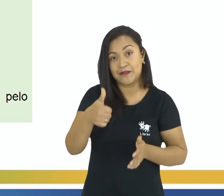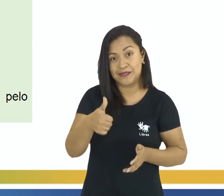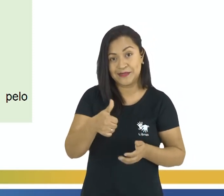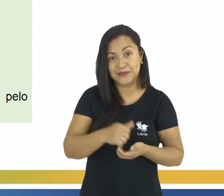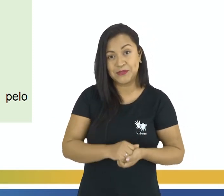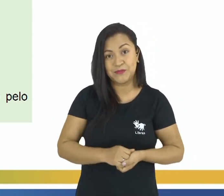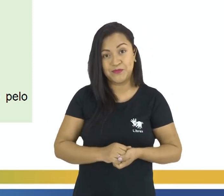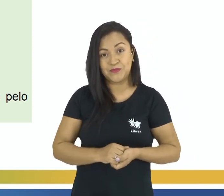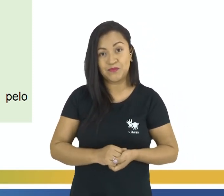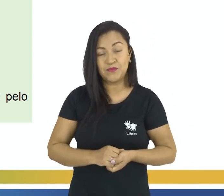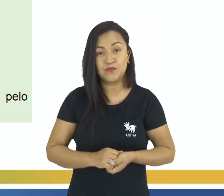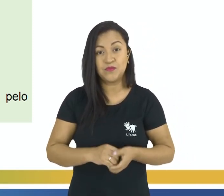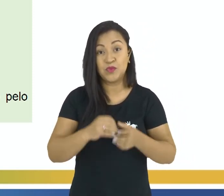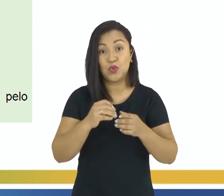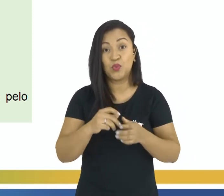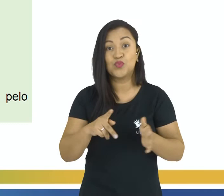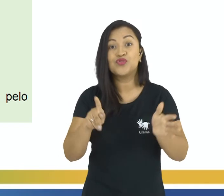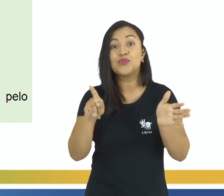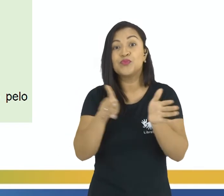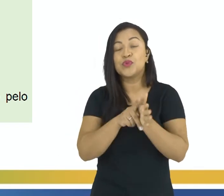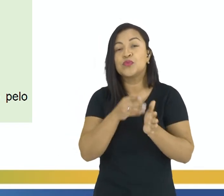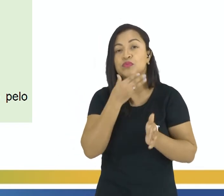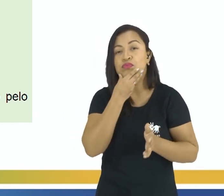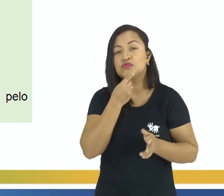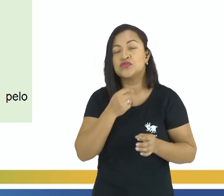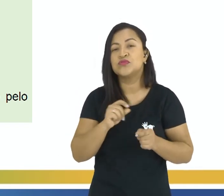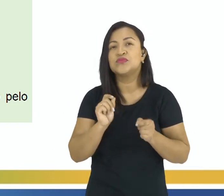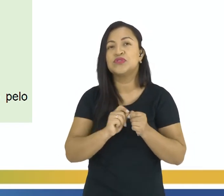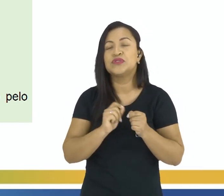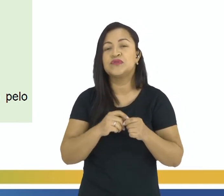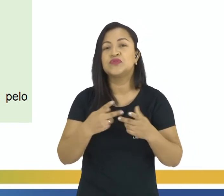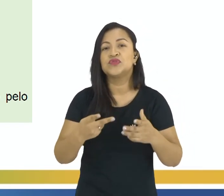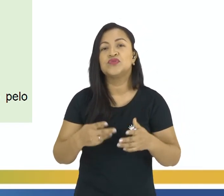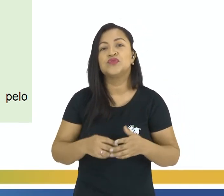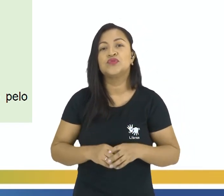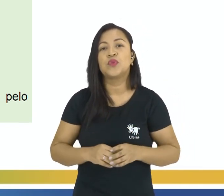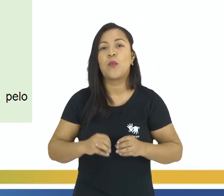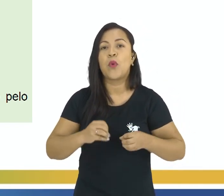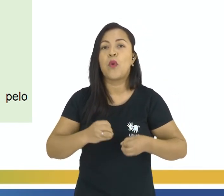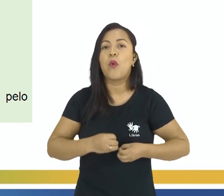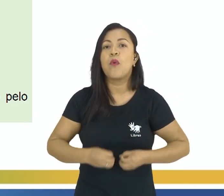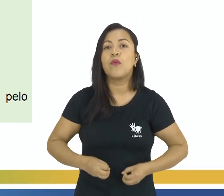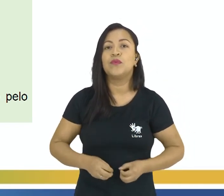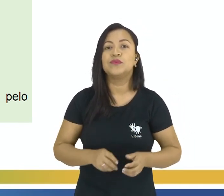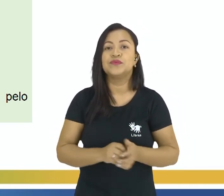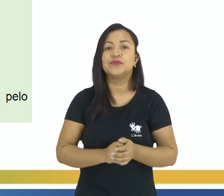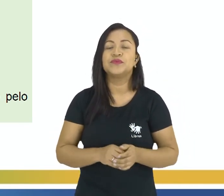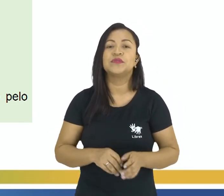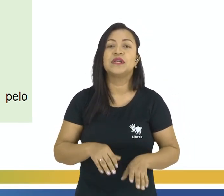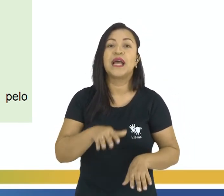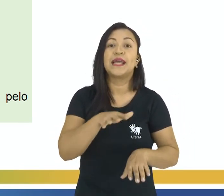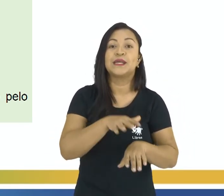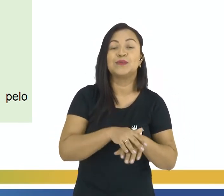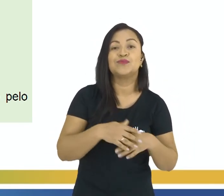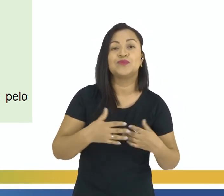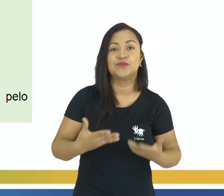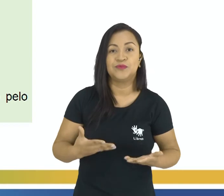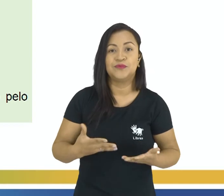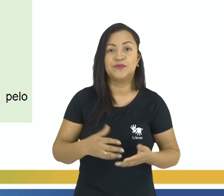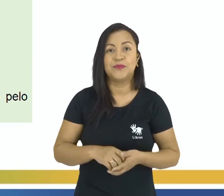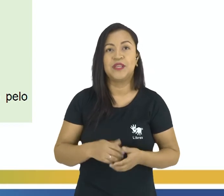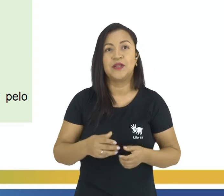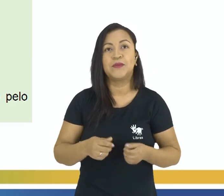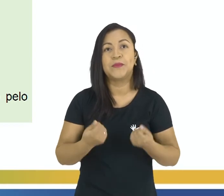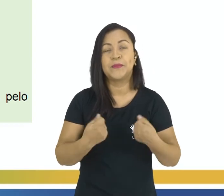O sistema genital masculino é formado por órgãos que atuam na reprodução. É necessário, nesse